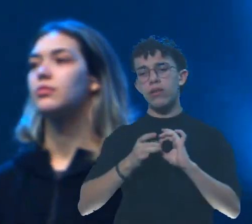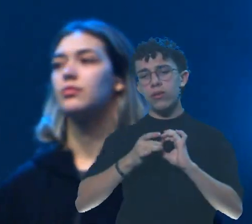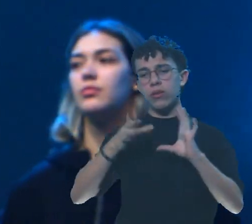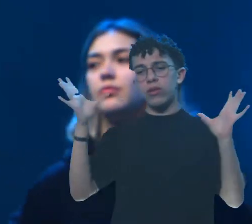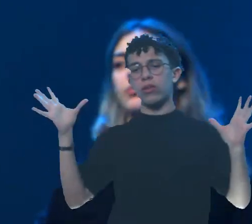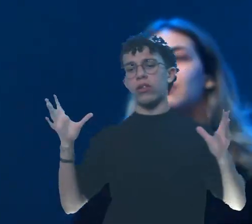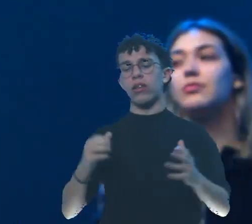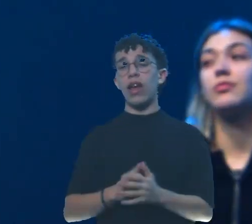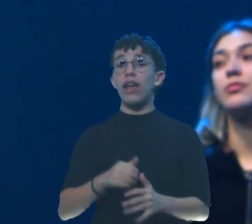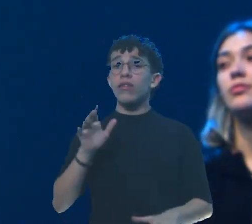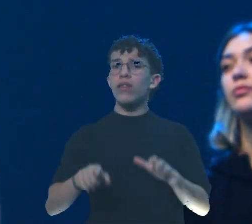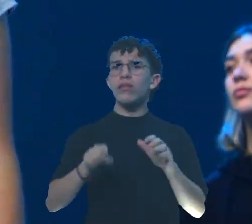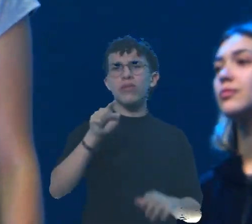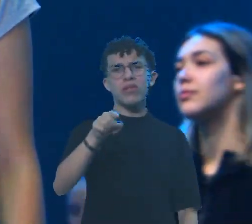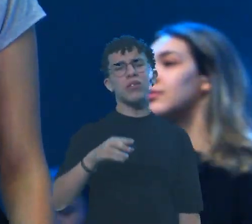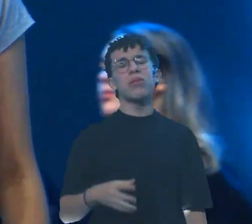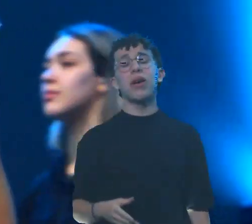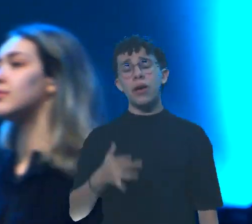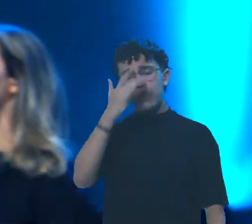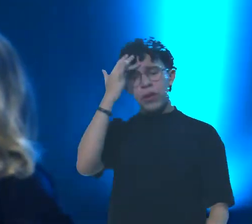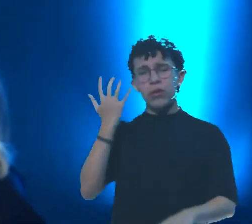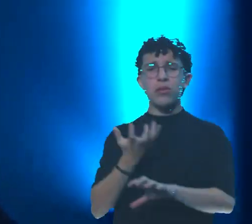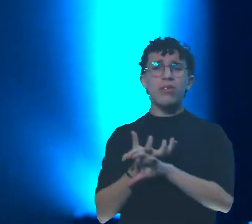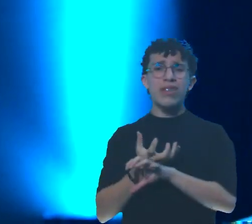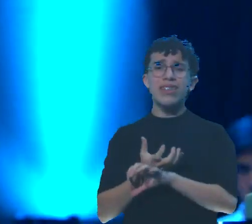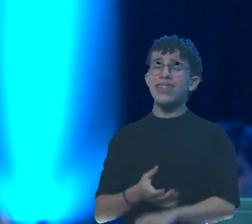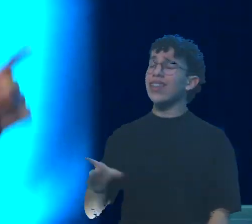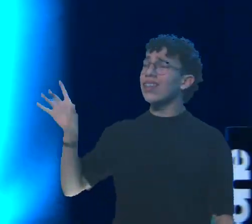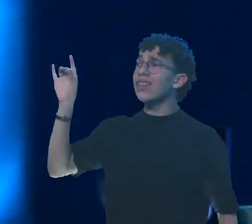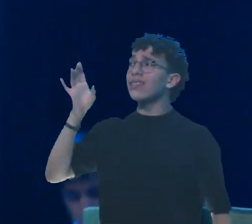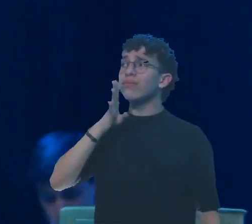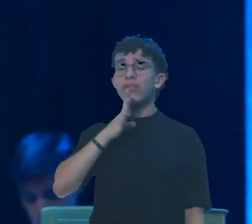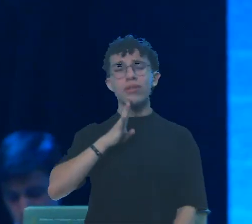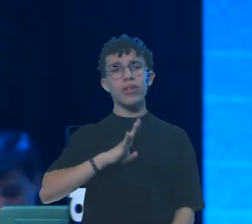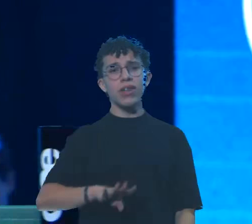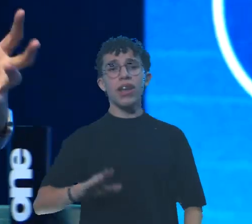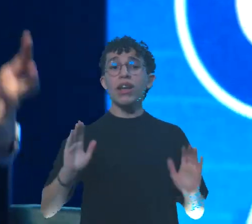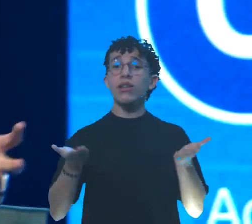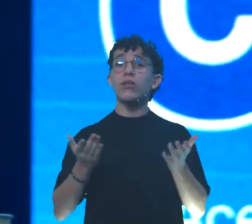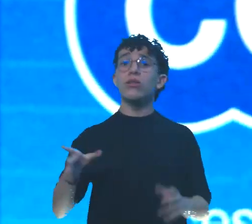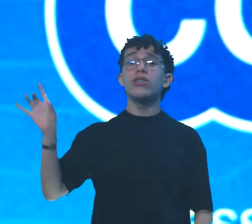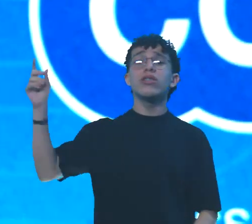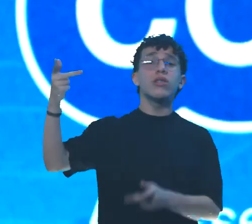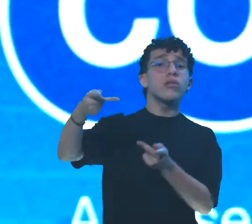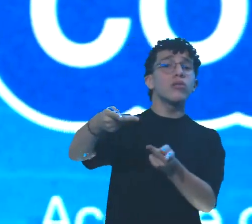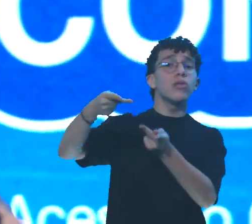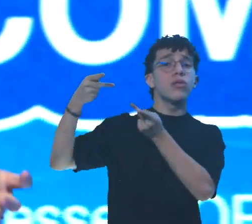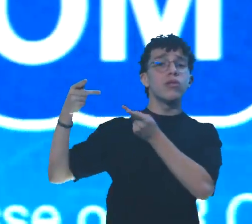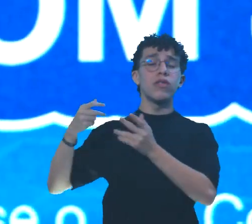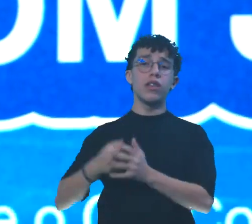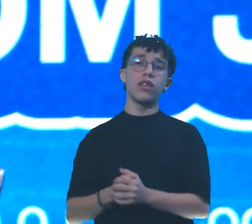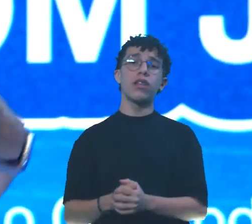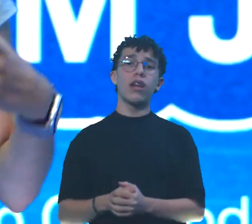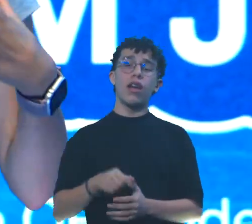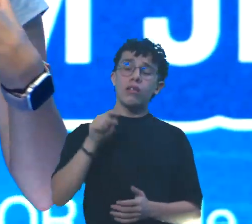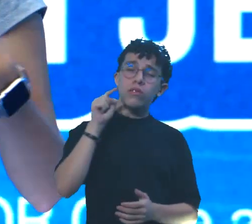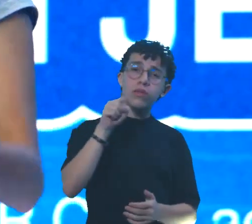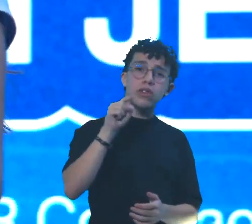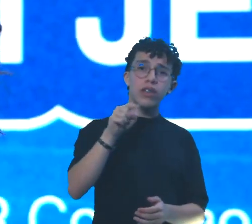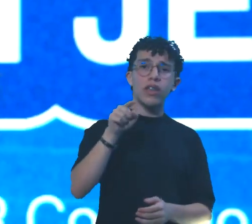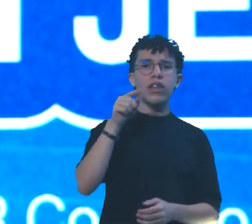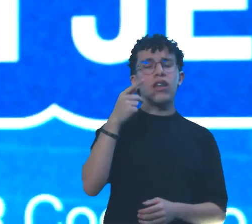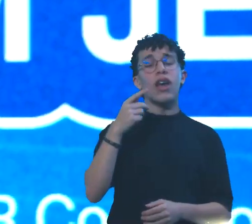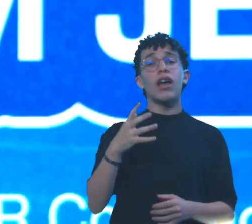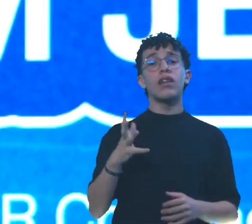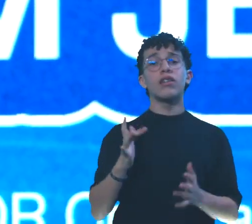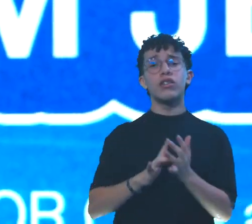pessoa vazia, que não conhece esse amor. E hoje Deus está te convidando a você entregar a